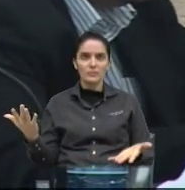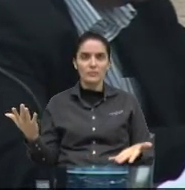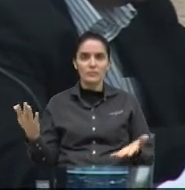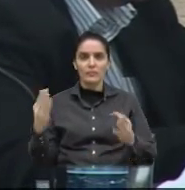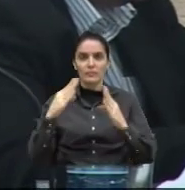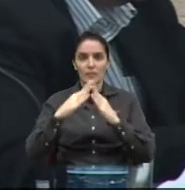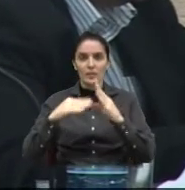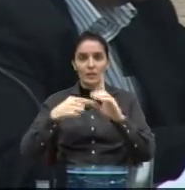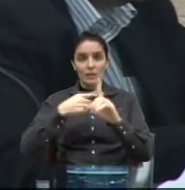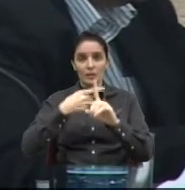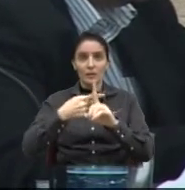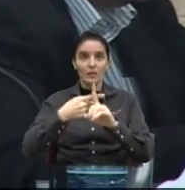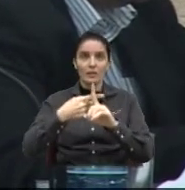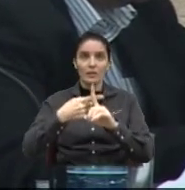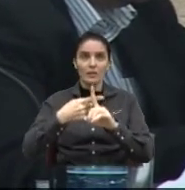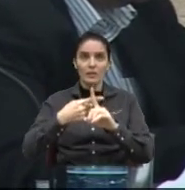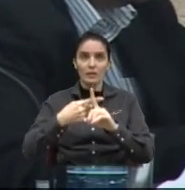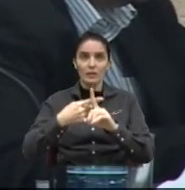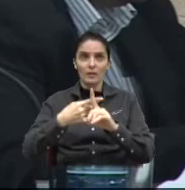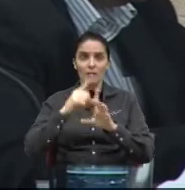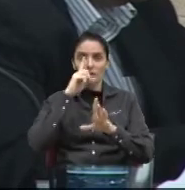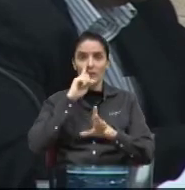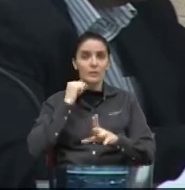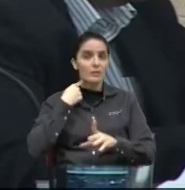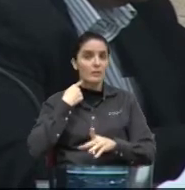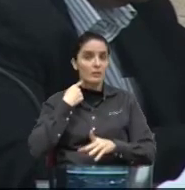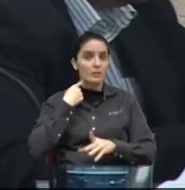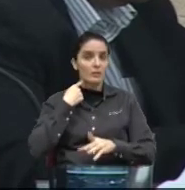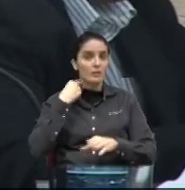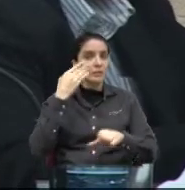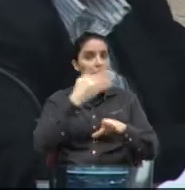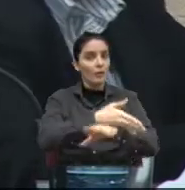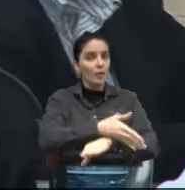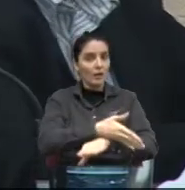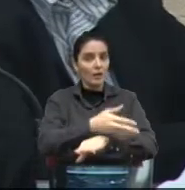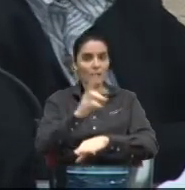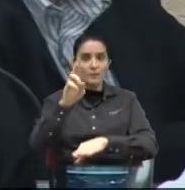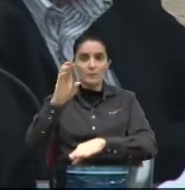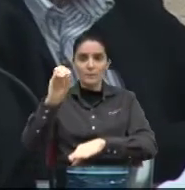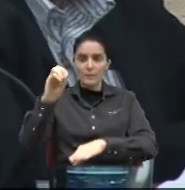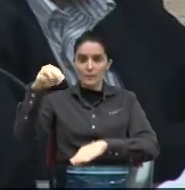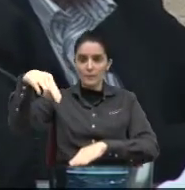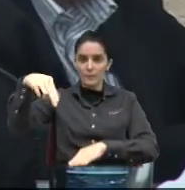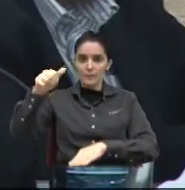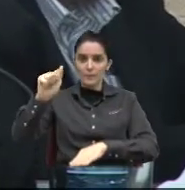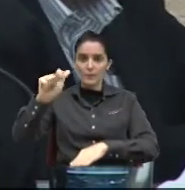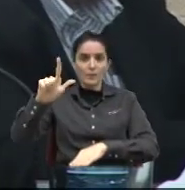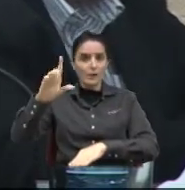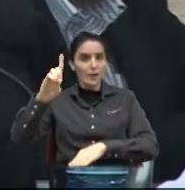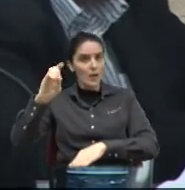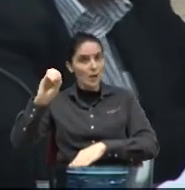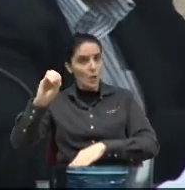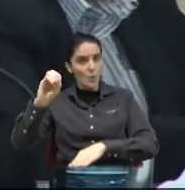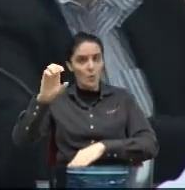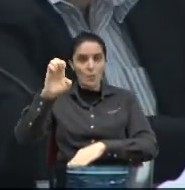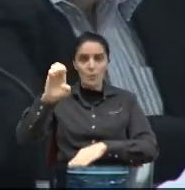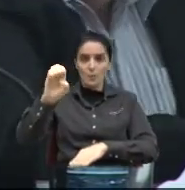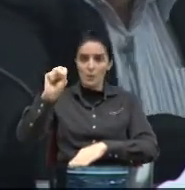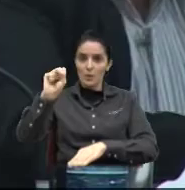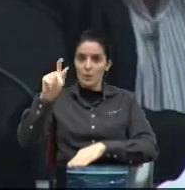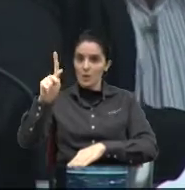freqüentando ronaldo ésper não é mais gay lá ele não foi expulso da nossa igreja pelo contrário foi